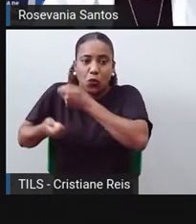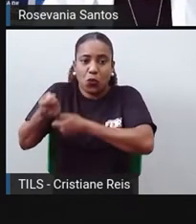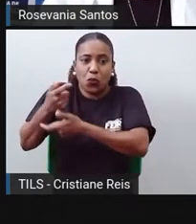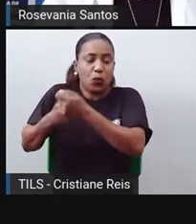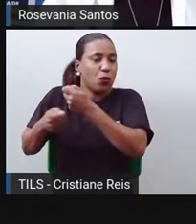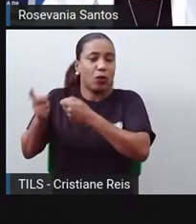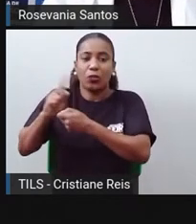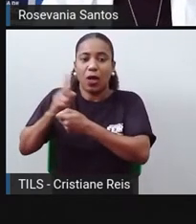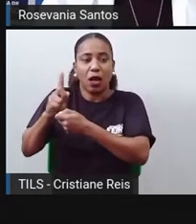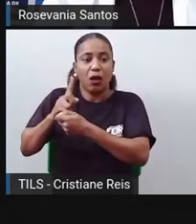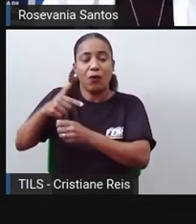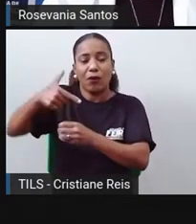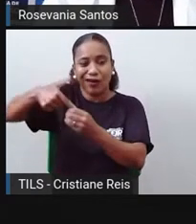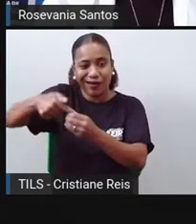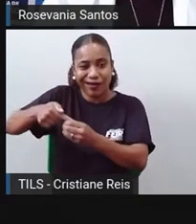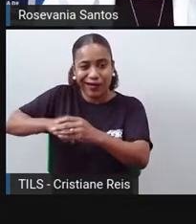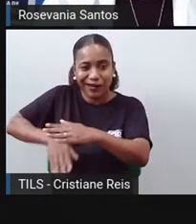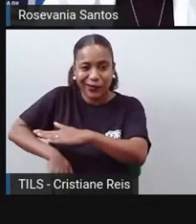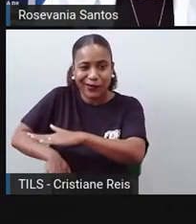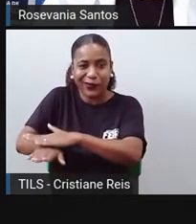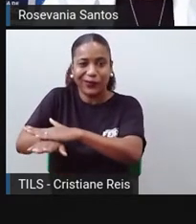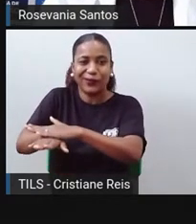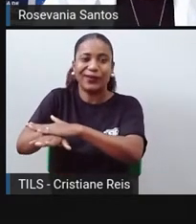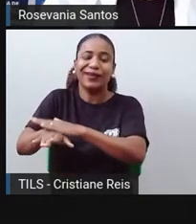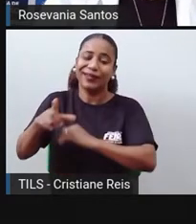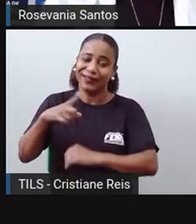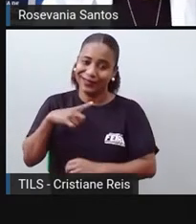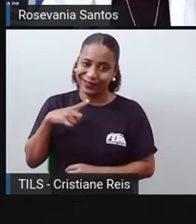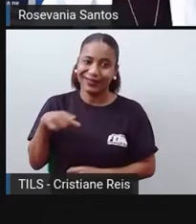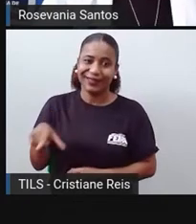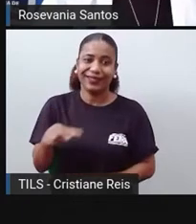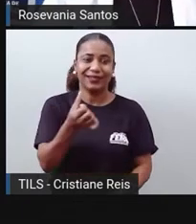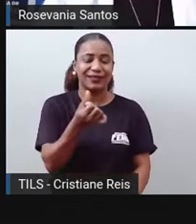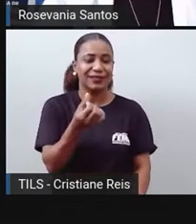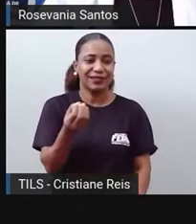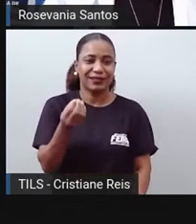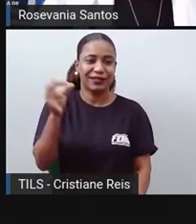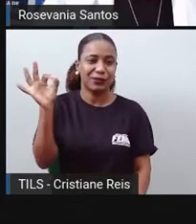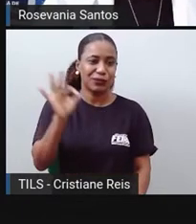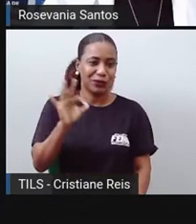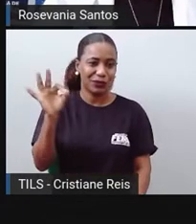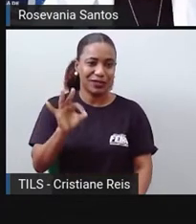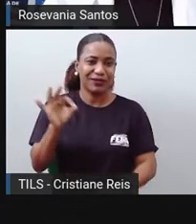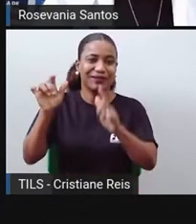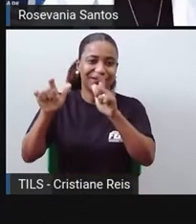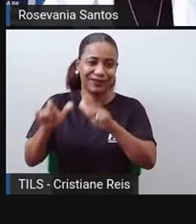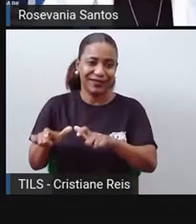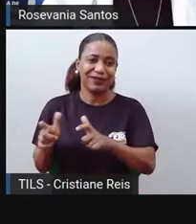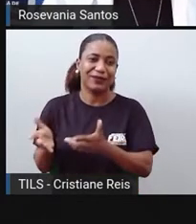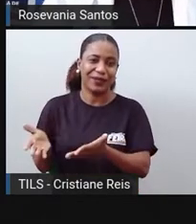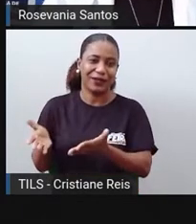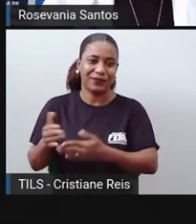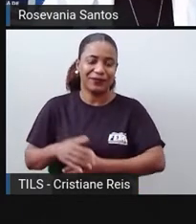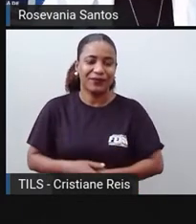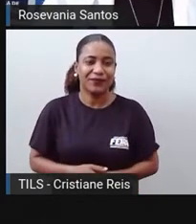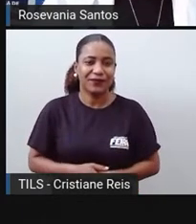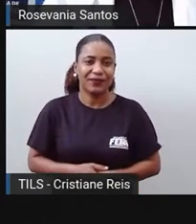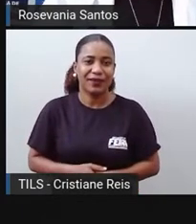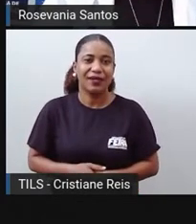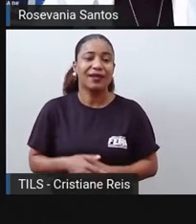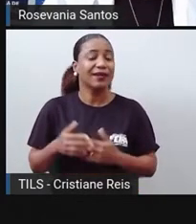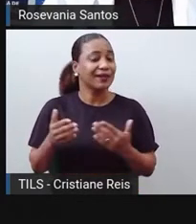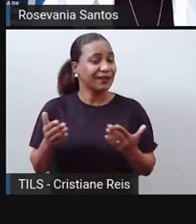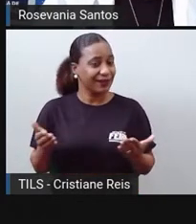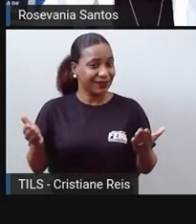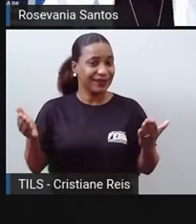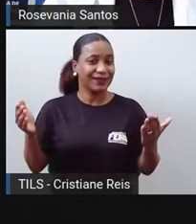vão ser outros países. Mas as reservas de petróleo, 60%, nós vamos encontrar nessa região. Então, por isso que a PRO chama